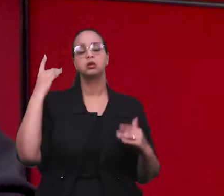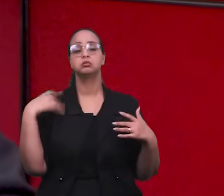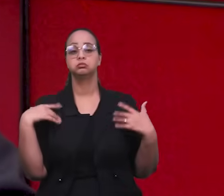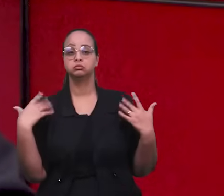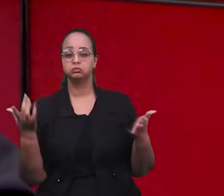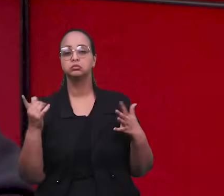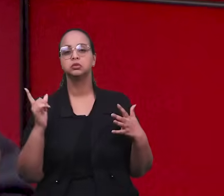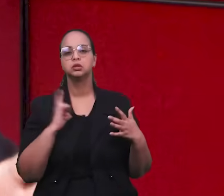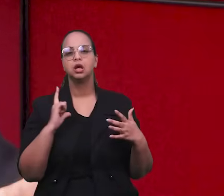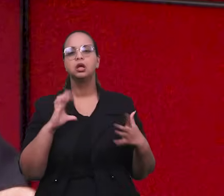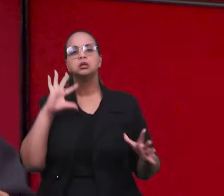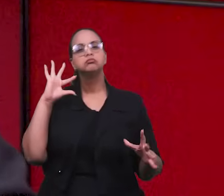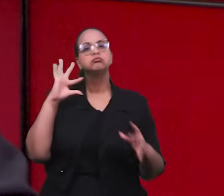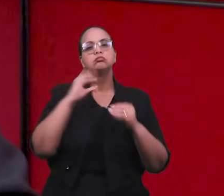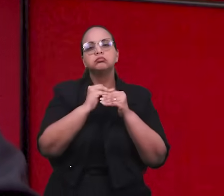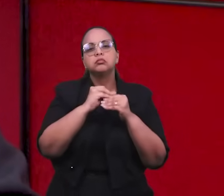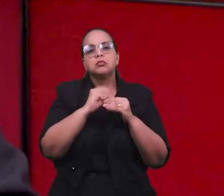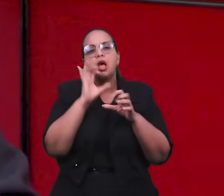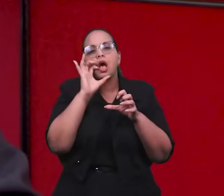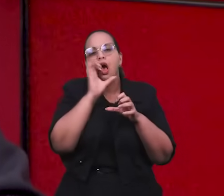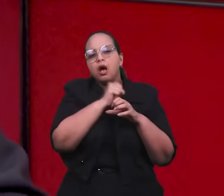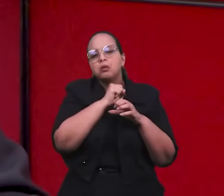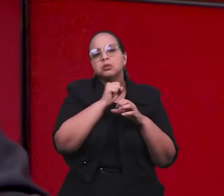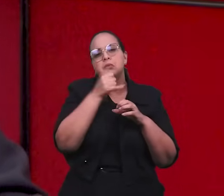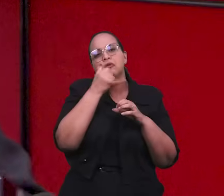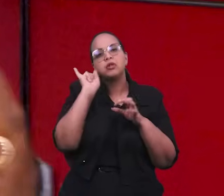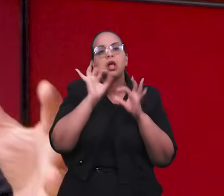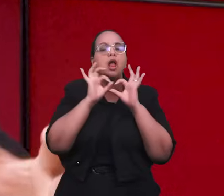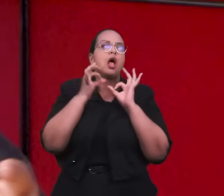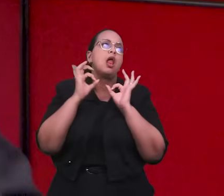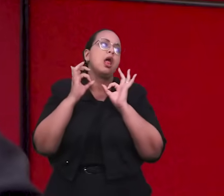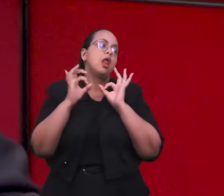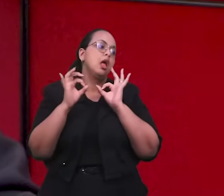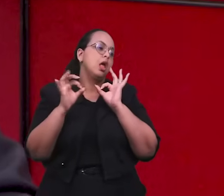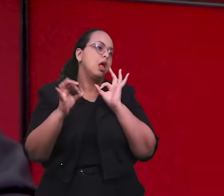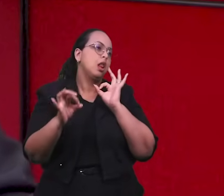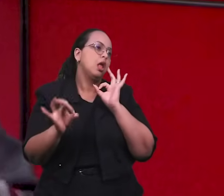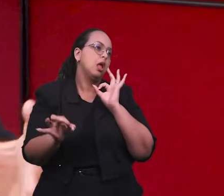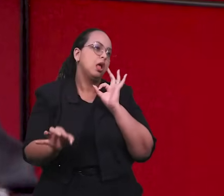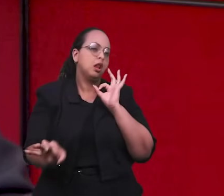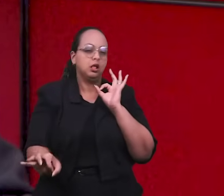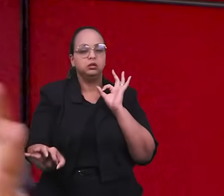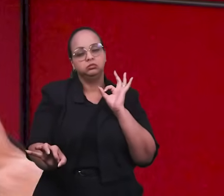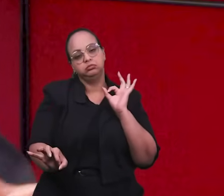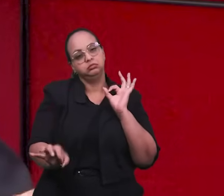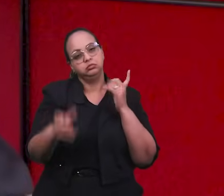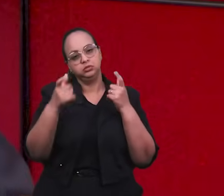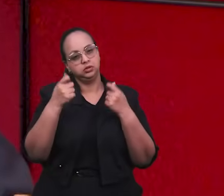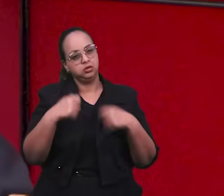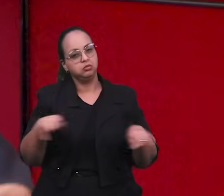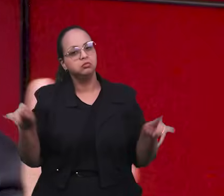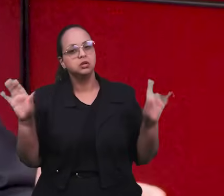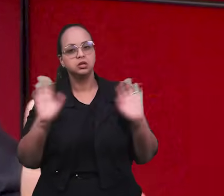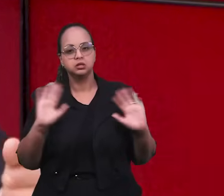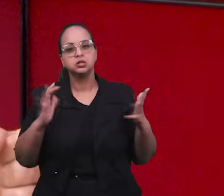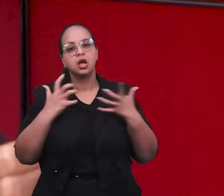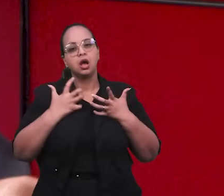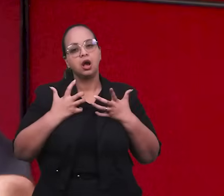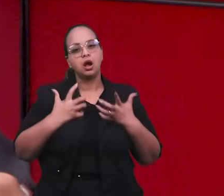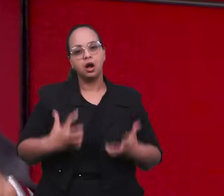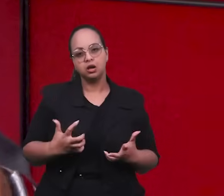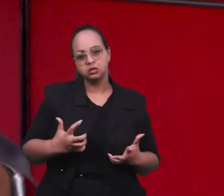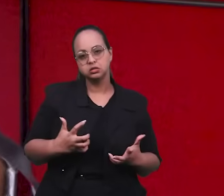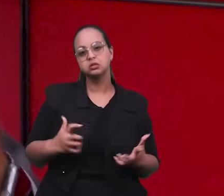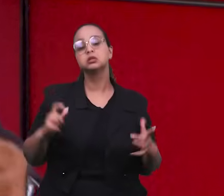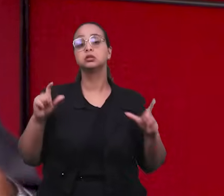de forma sucinta também, evitar aquelas orações, às vezes vamos assistir, uma oração longa, prolixa, cansa o visitante,